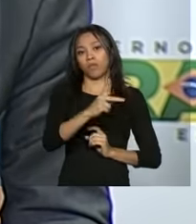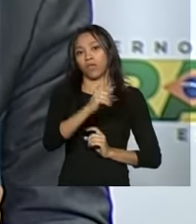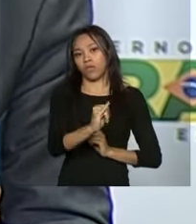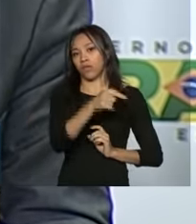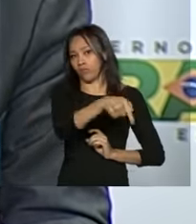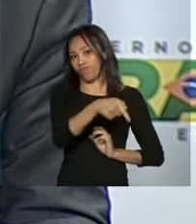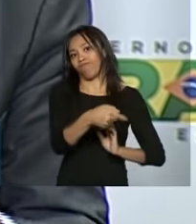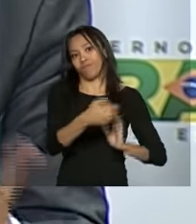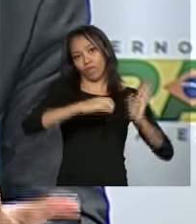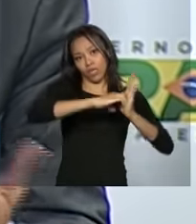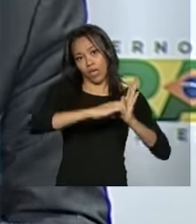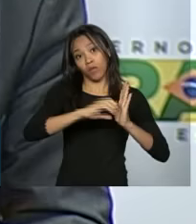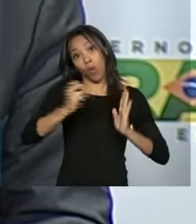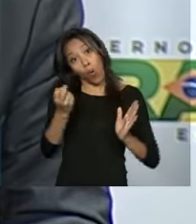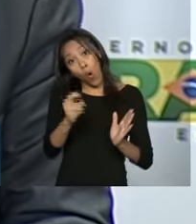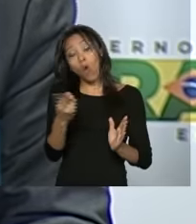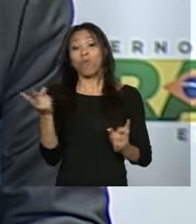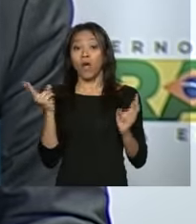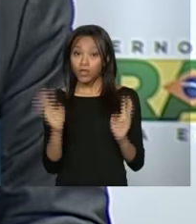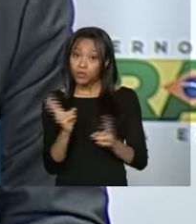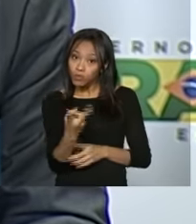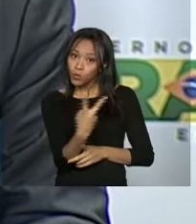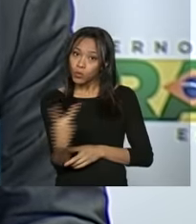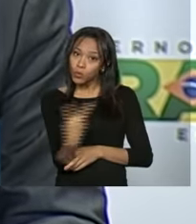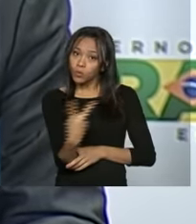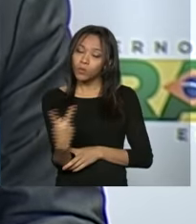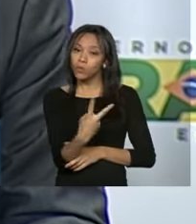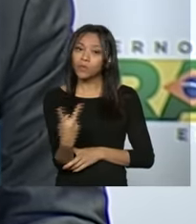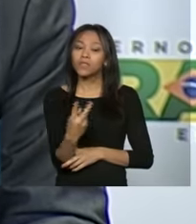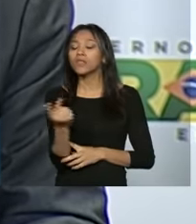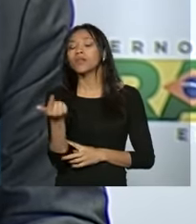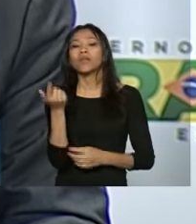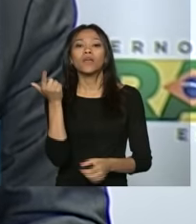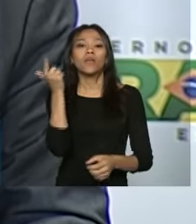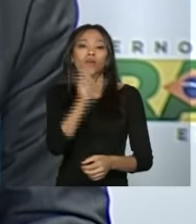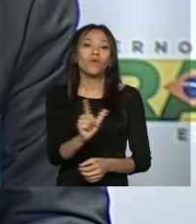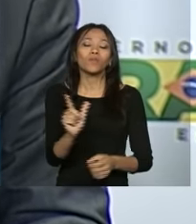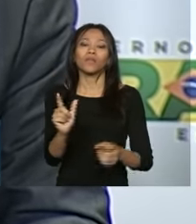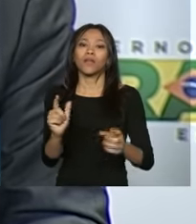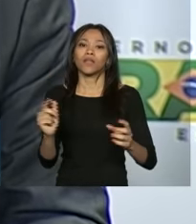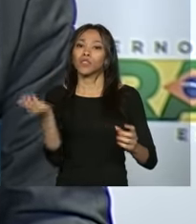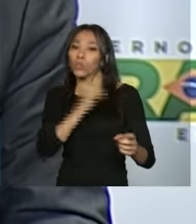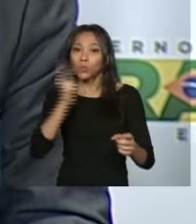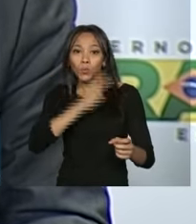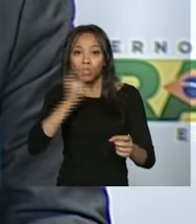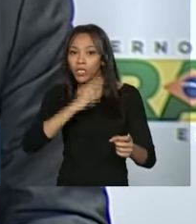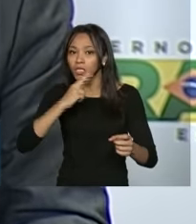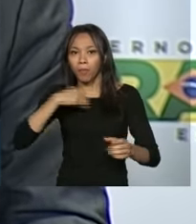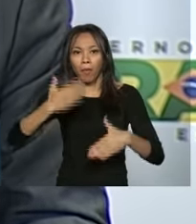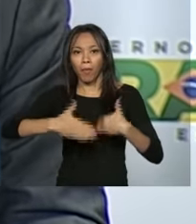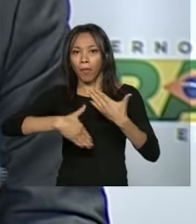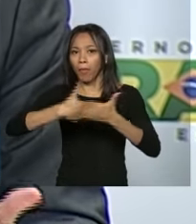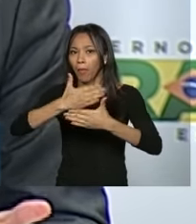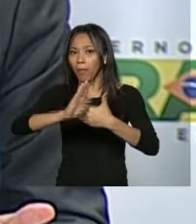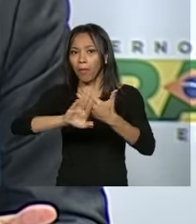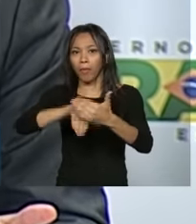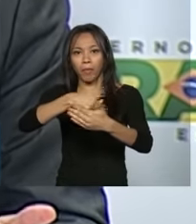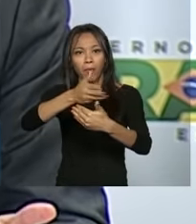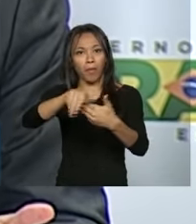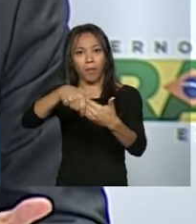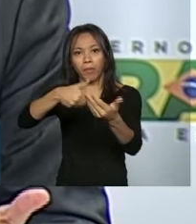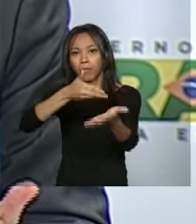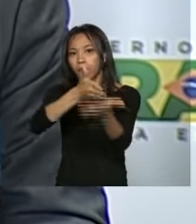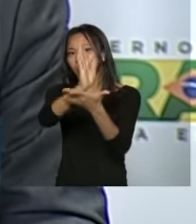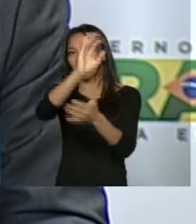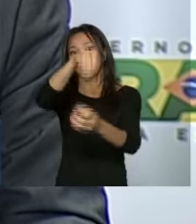muito provavelmente por meio das duas encontrar a Guarida suficiente para tramitar no regime de urgência é claro que fica muito difícil pra